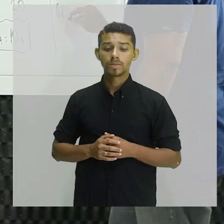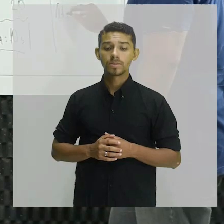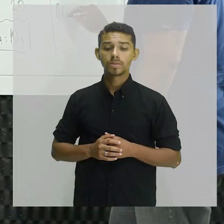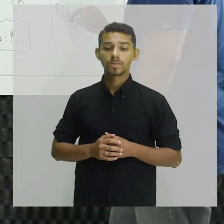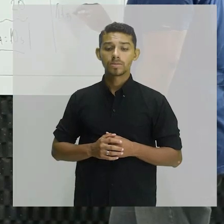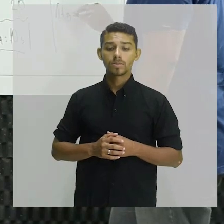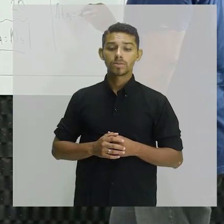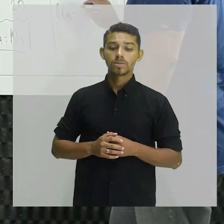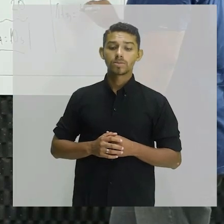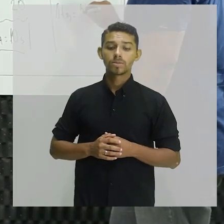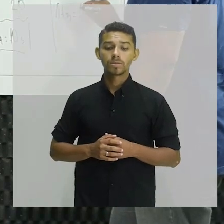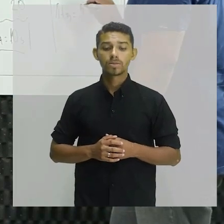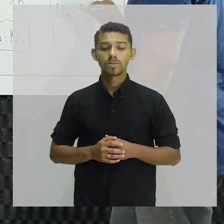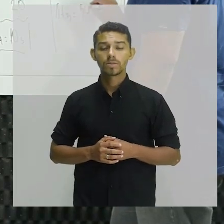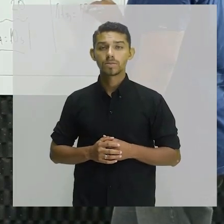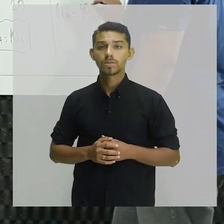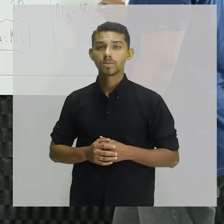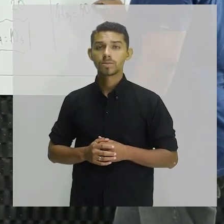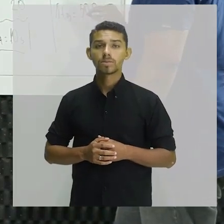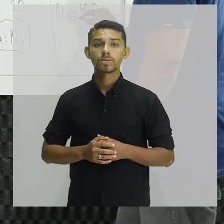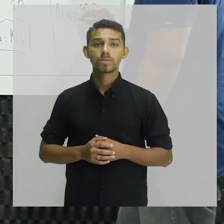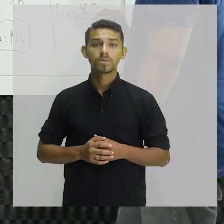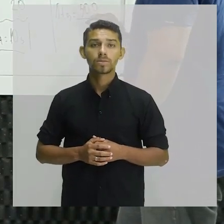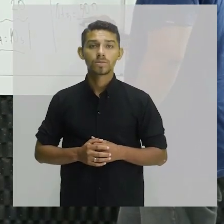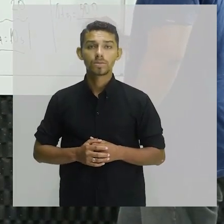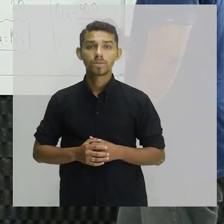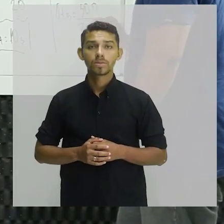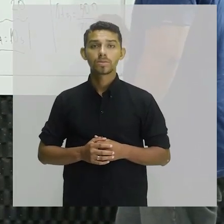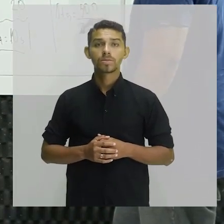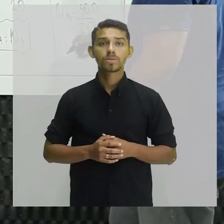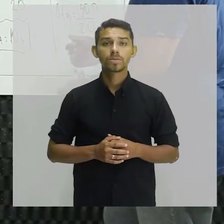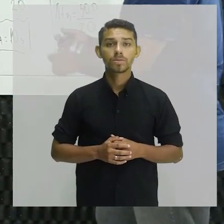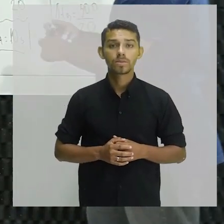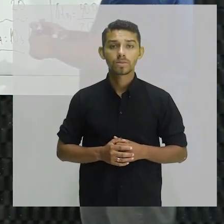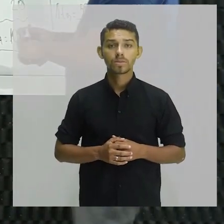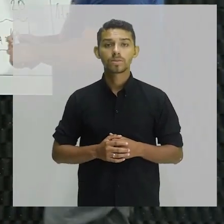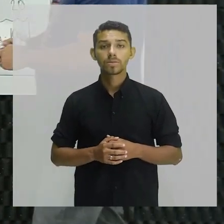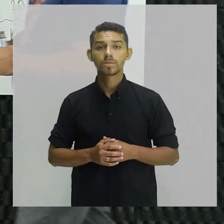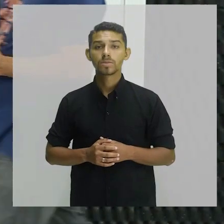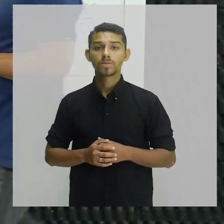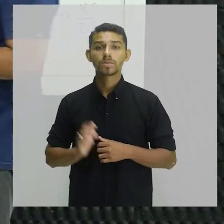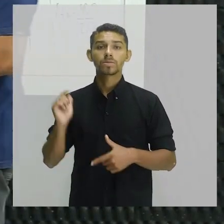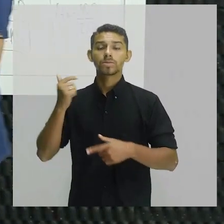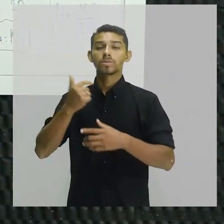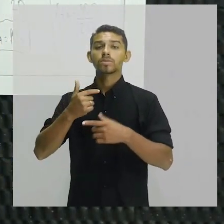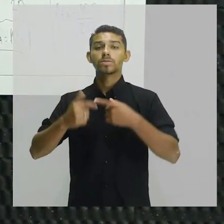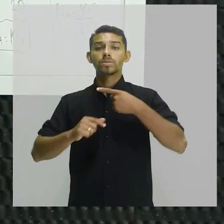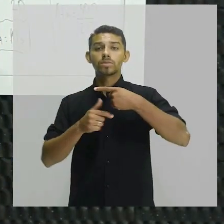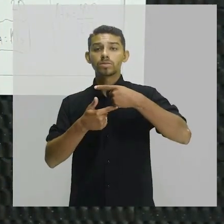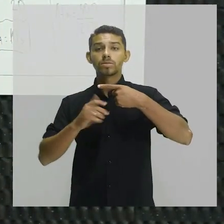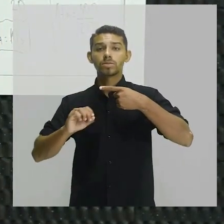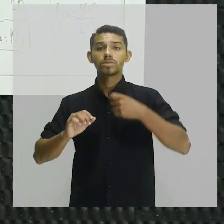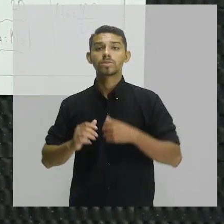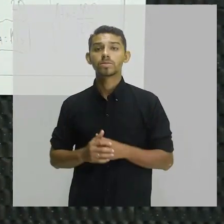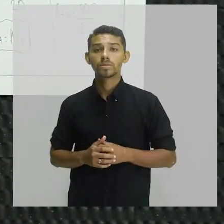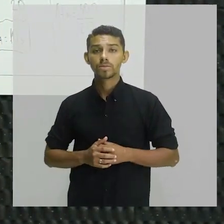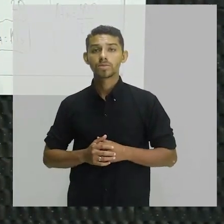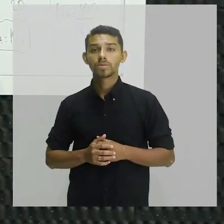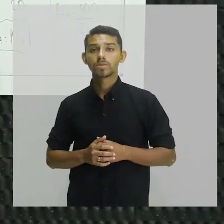B, ele vai ser de 500 sobre 20, né? Que são os mais 500